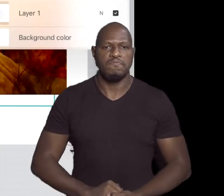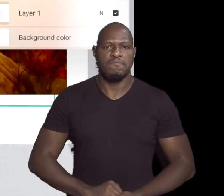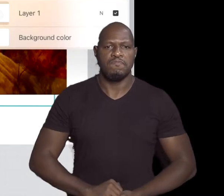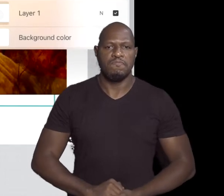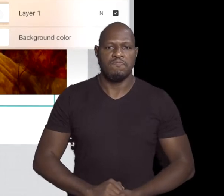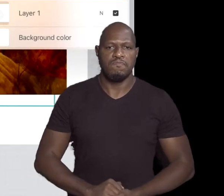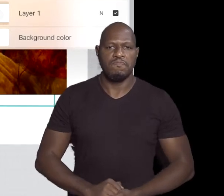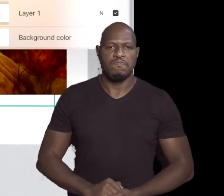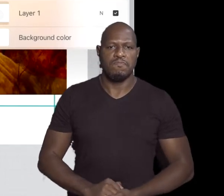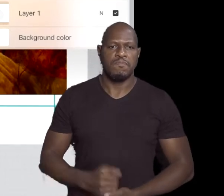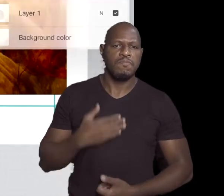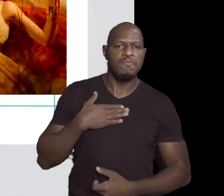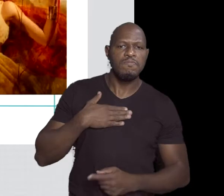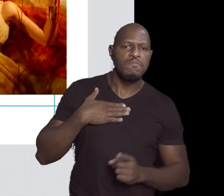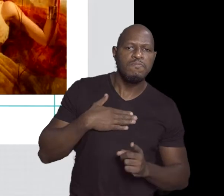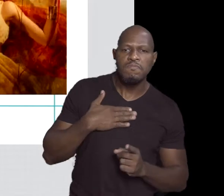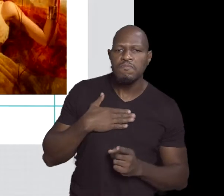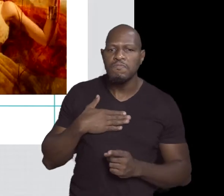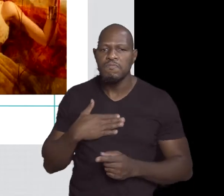Eu gosto